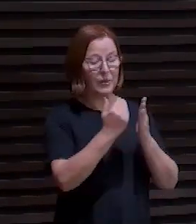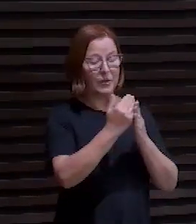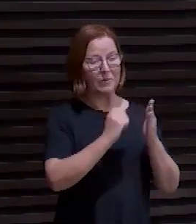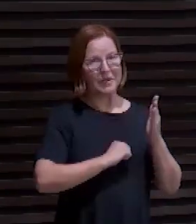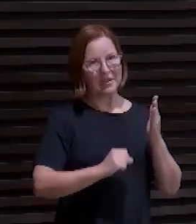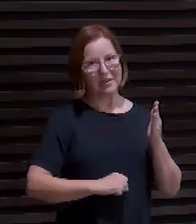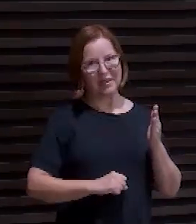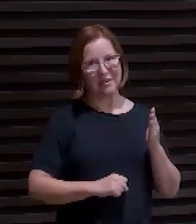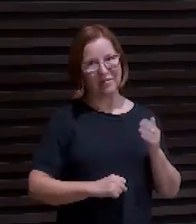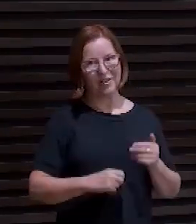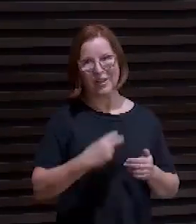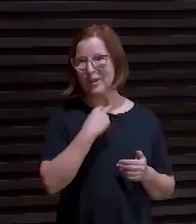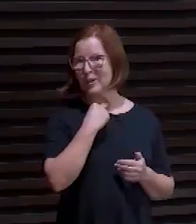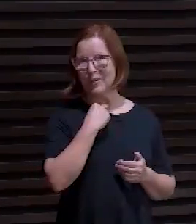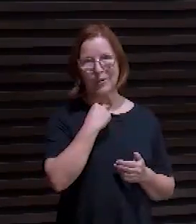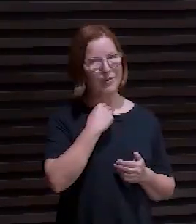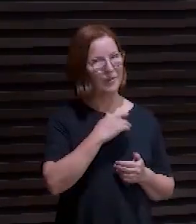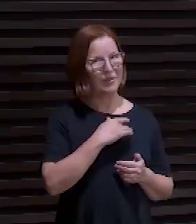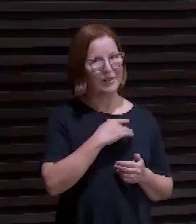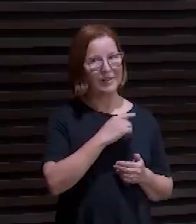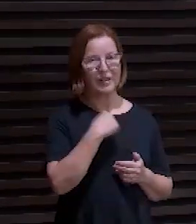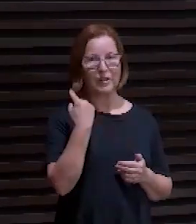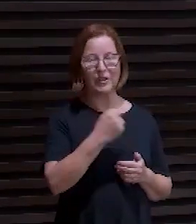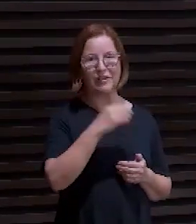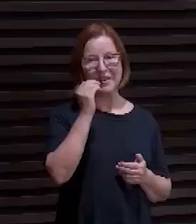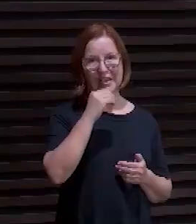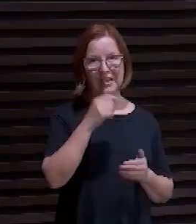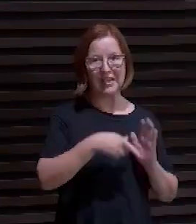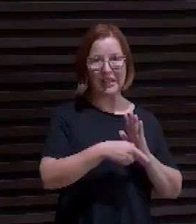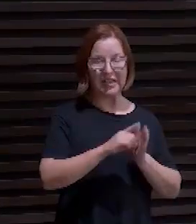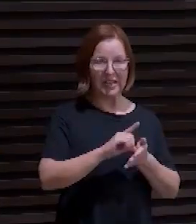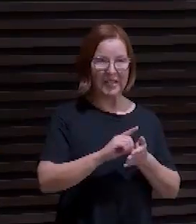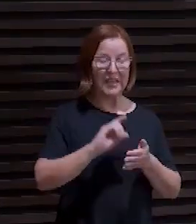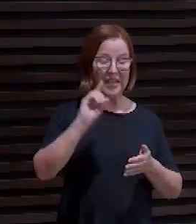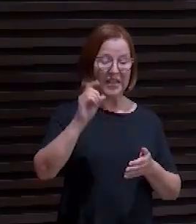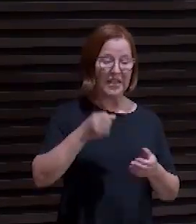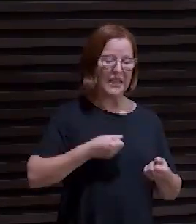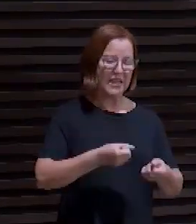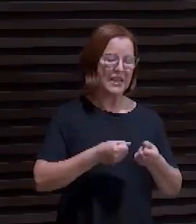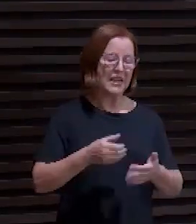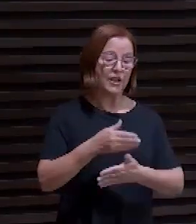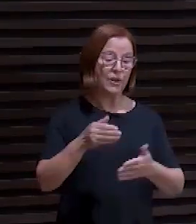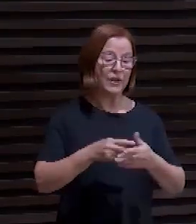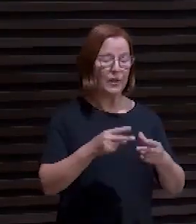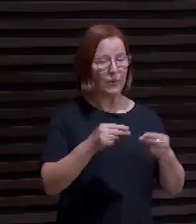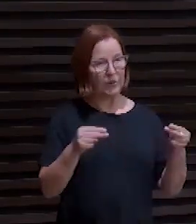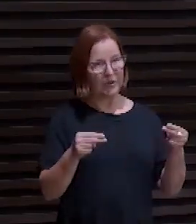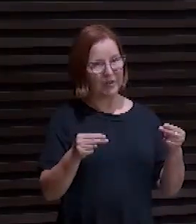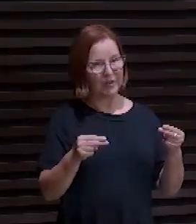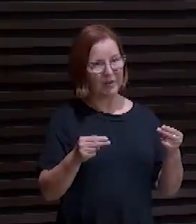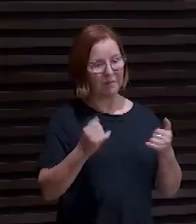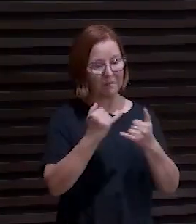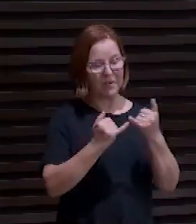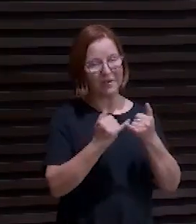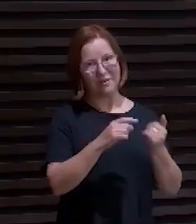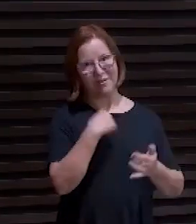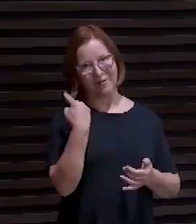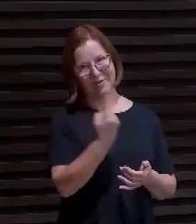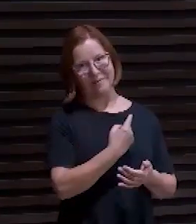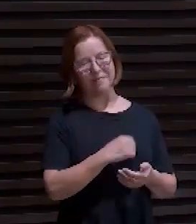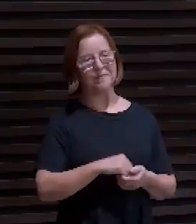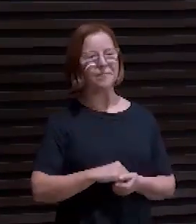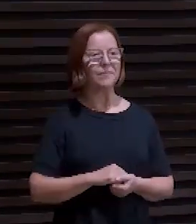que não possa compadecer-se das nossas fraquezas, antes foi ele tentado em todas as coisas à nossa semelhança.